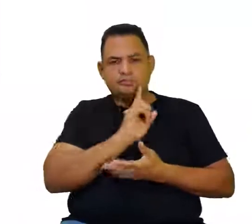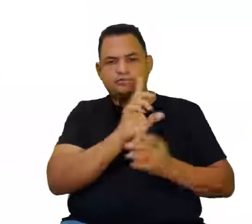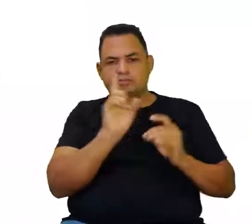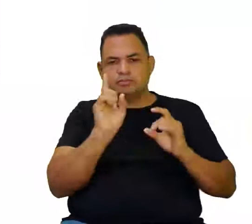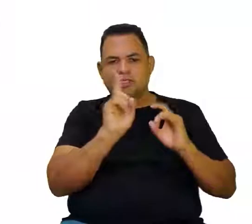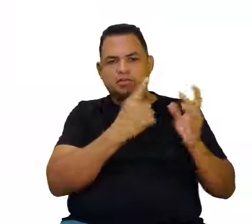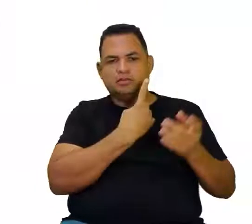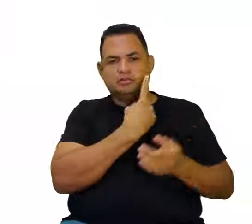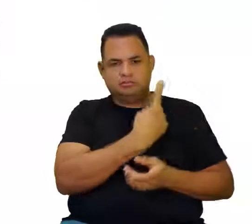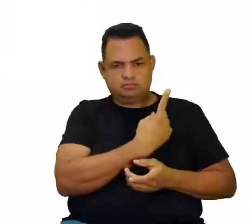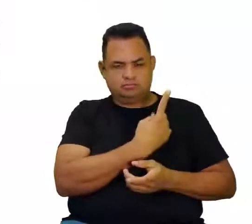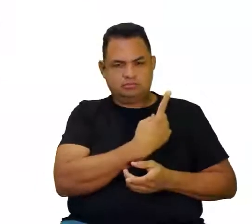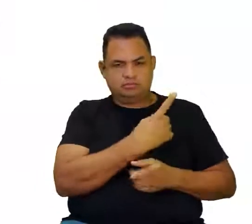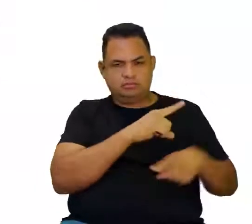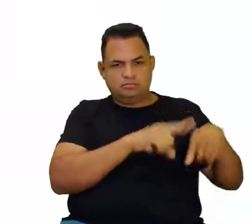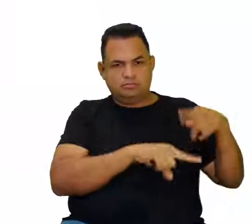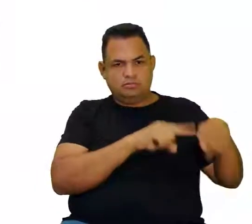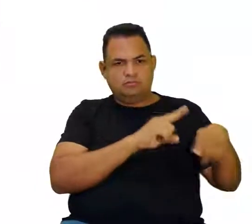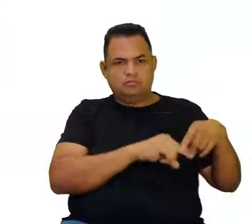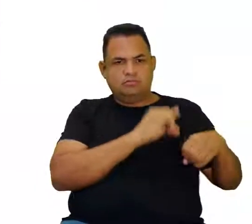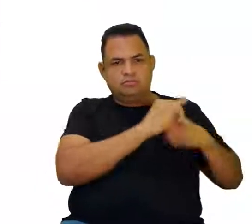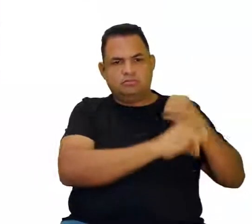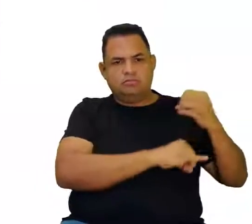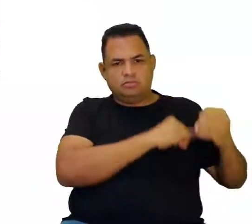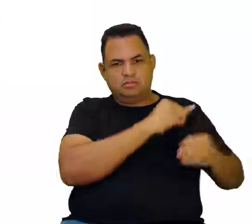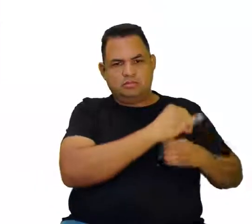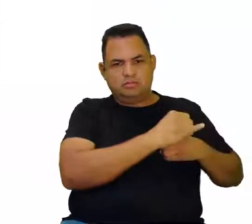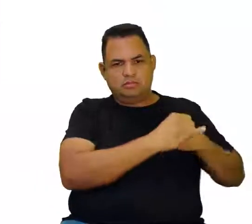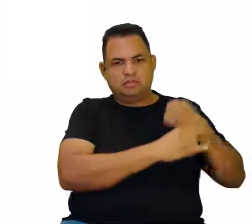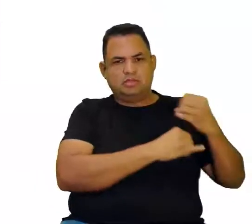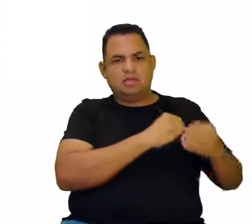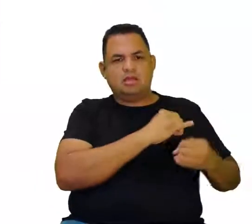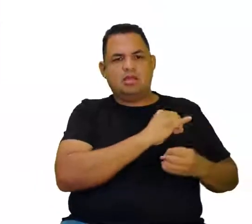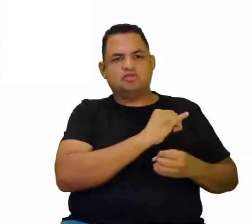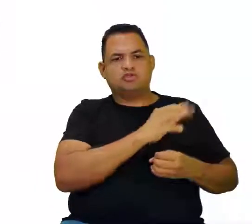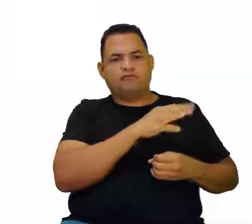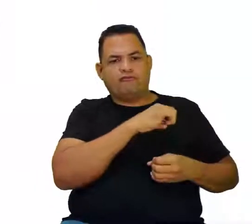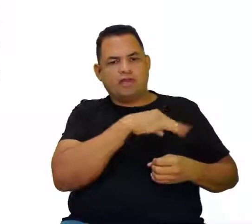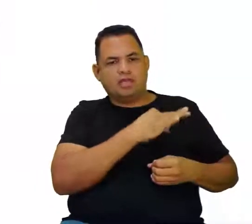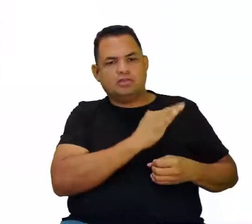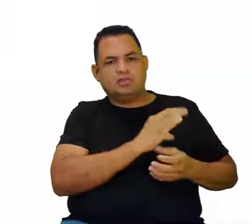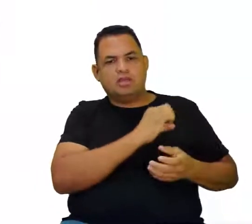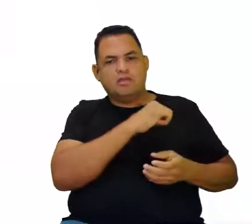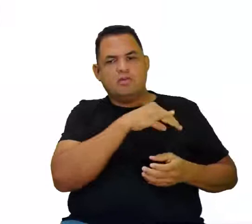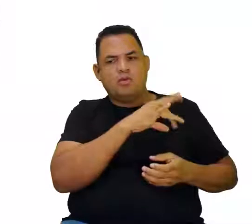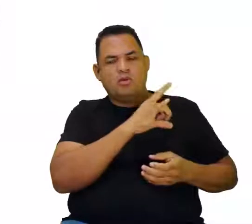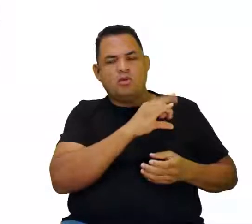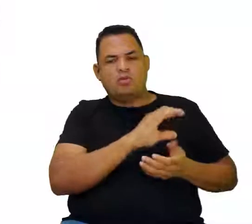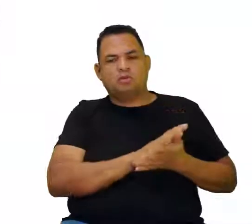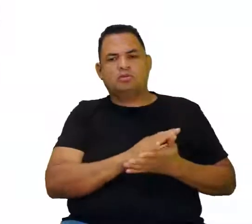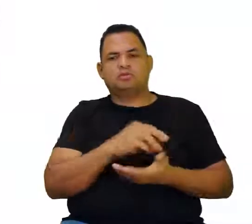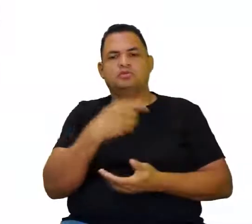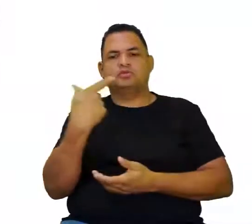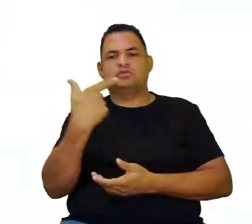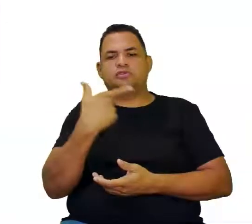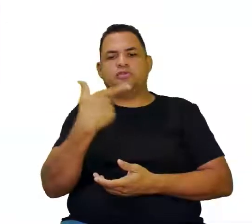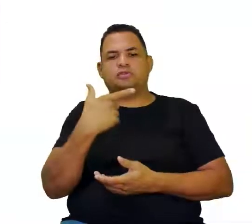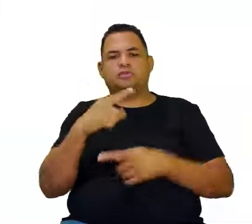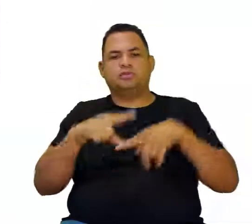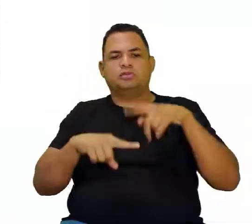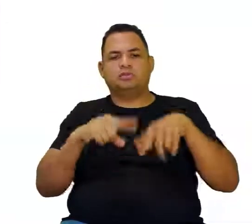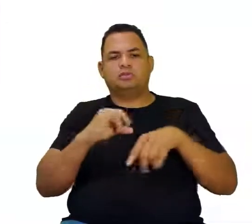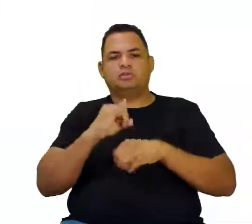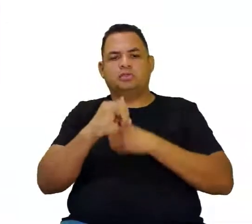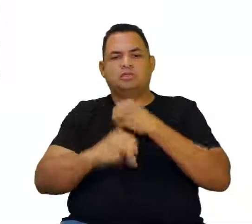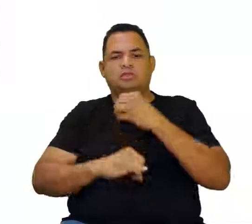O primeiro tem íons de sulfato e amônio. O segundo, íons de carbonato e